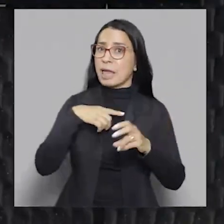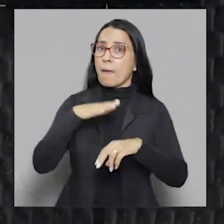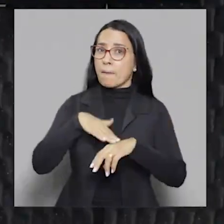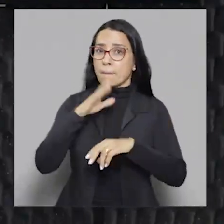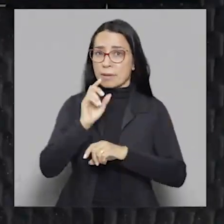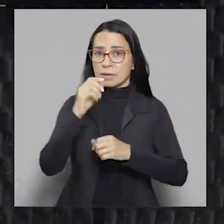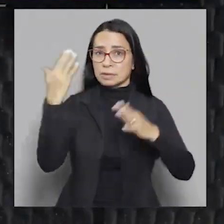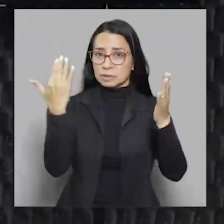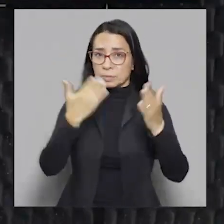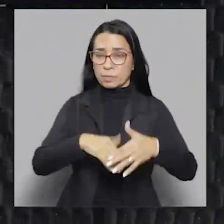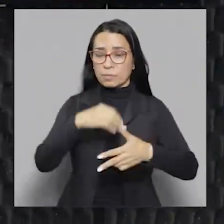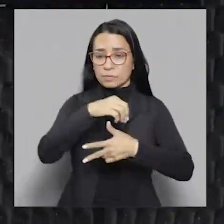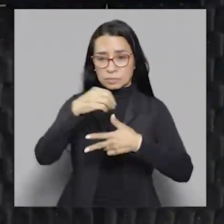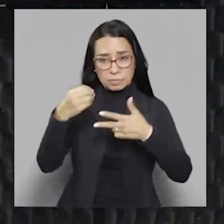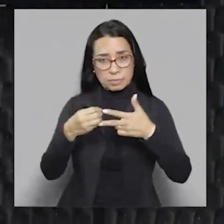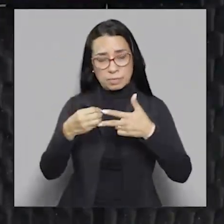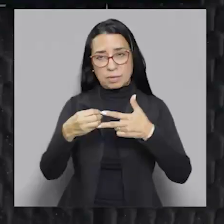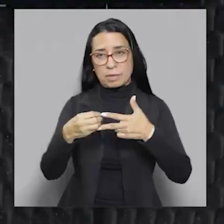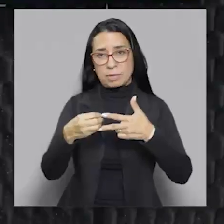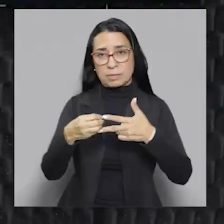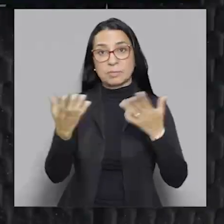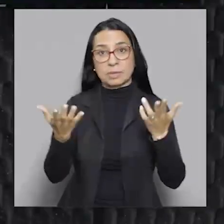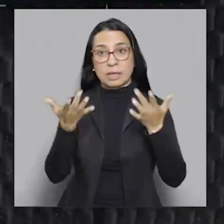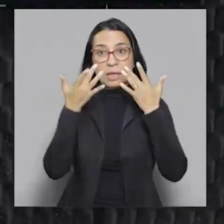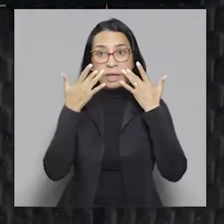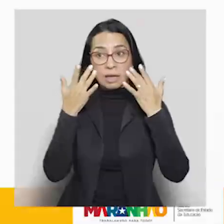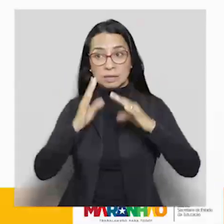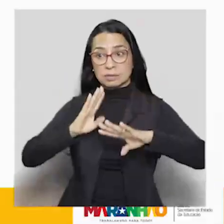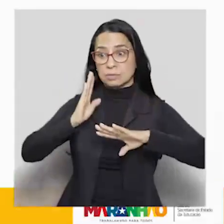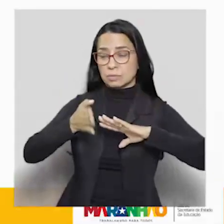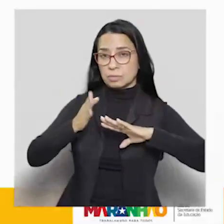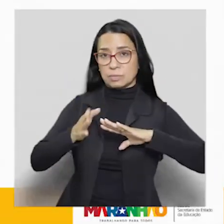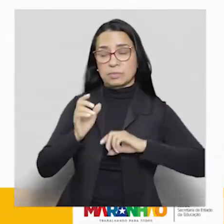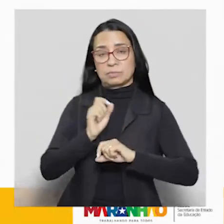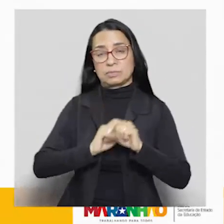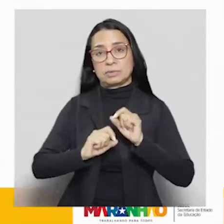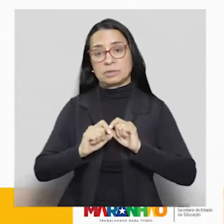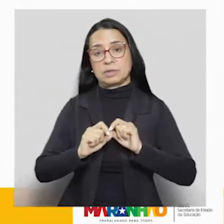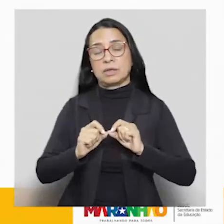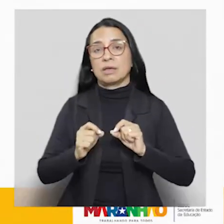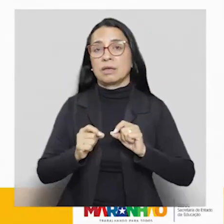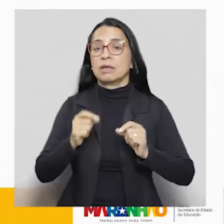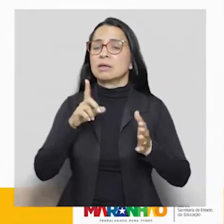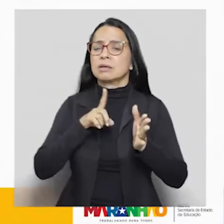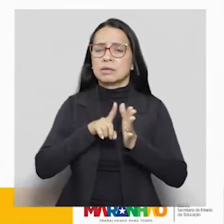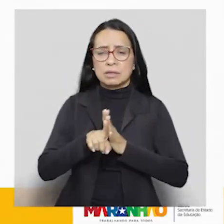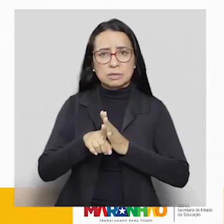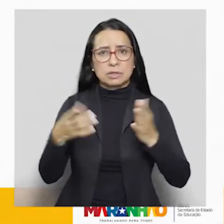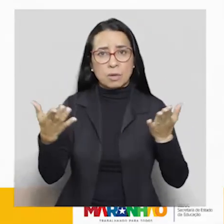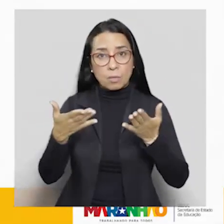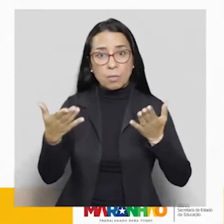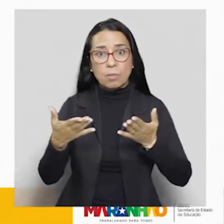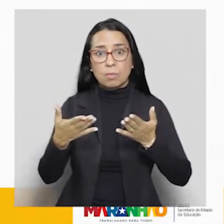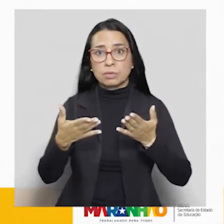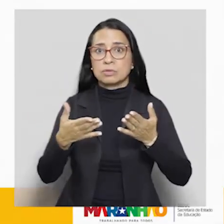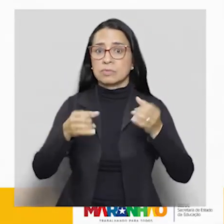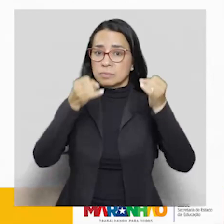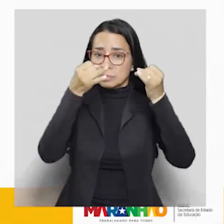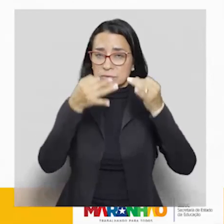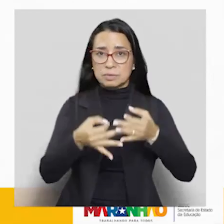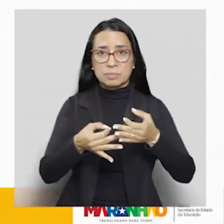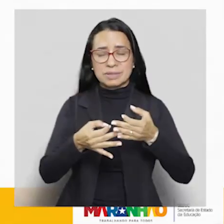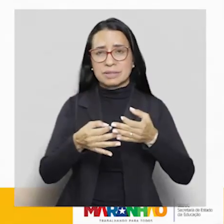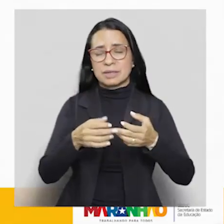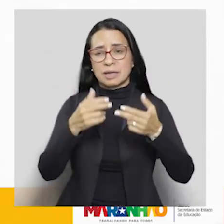Enem ao longo desses anos, arte contemporânea. Essa questão aqui eu trouxe para a gente discutir sobre algumas coisas,